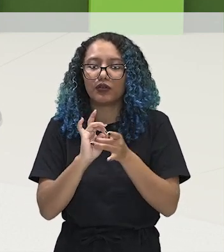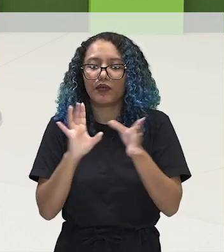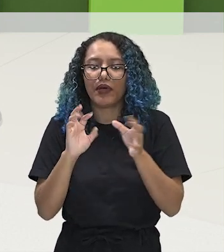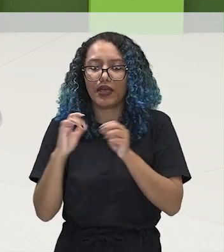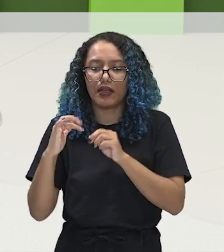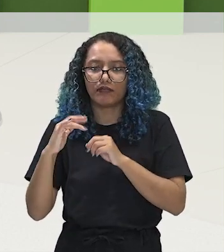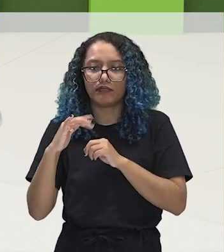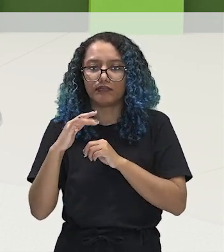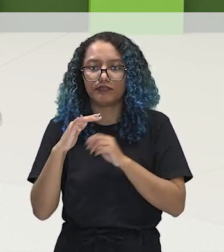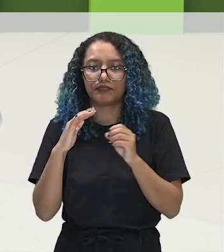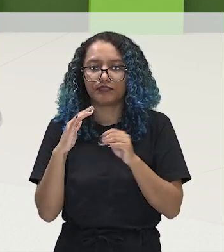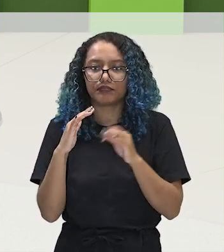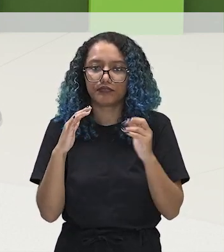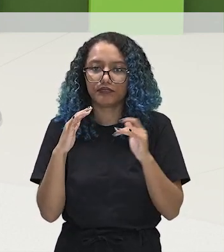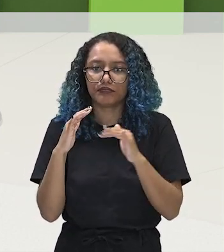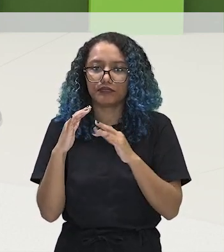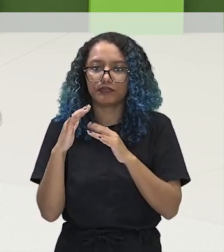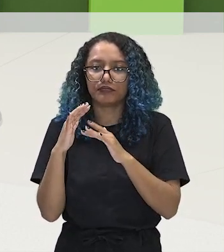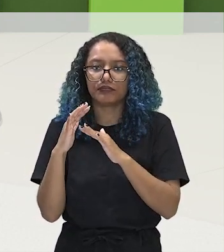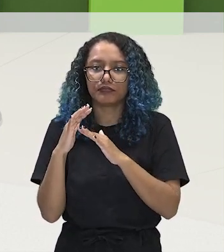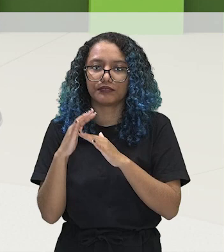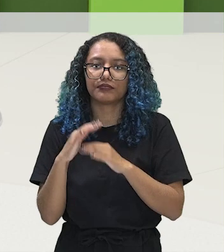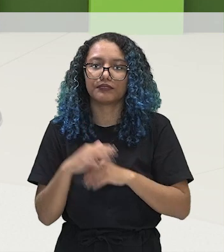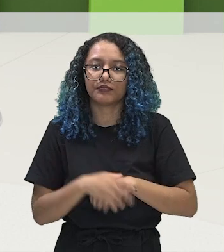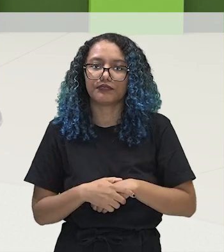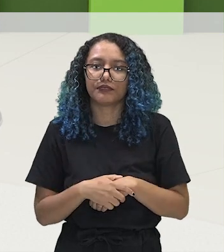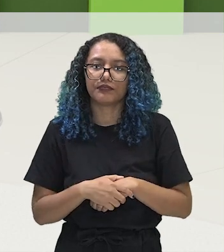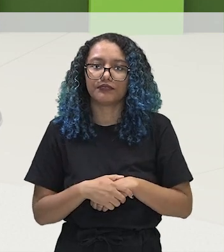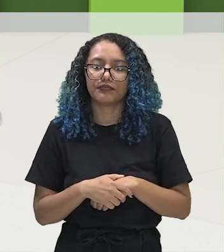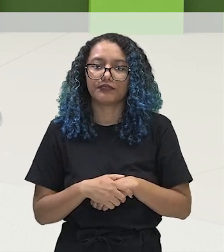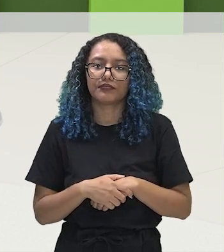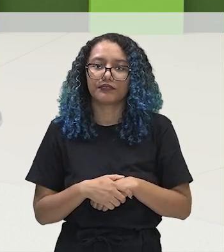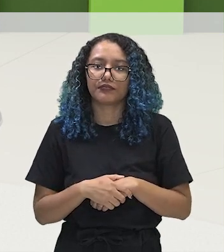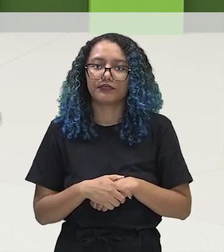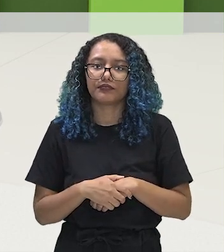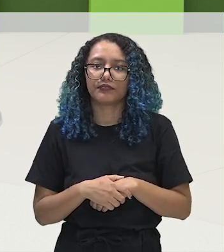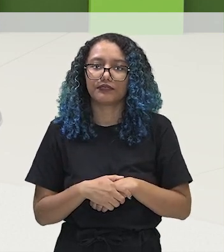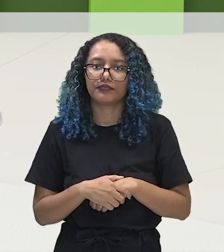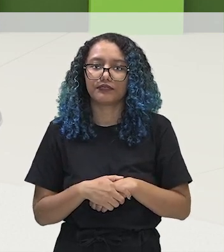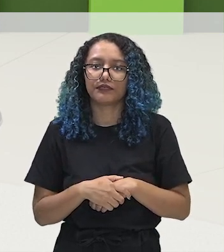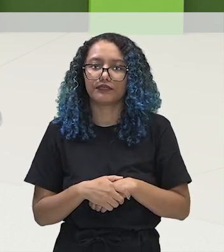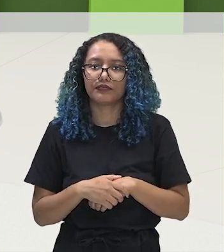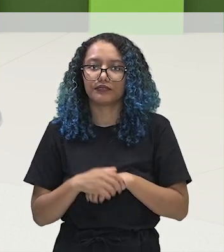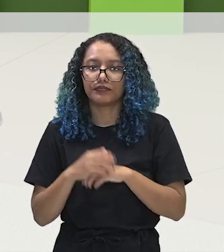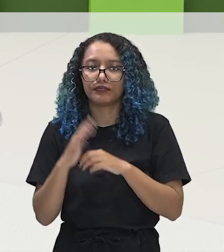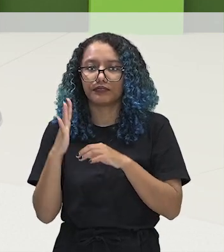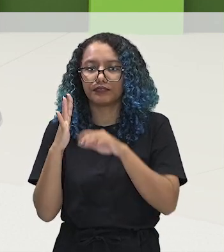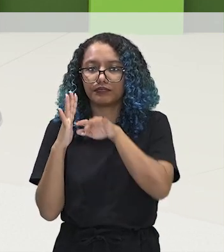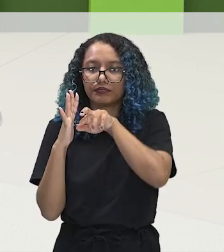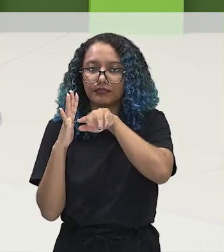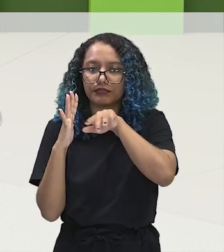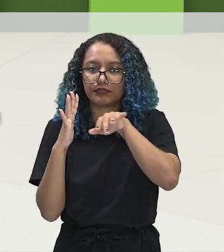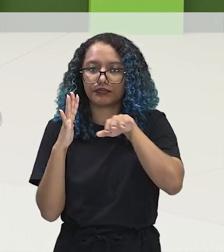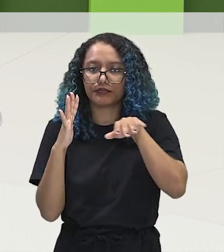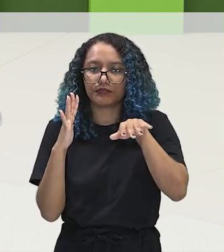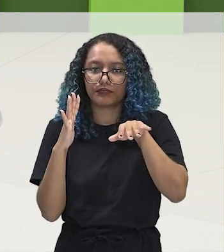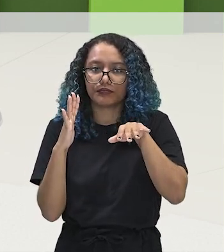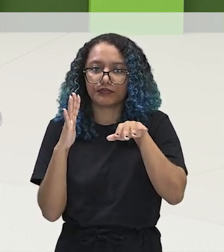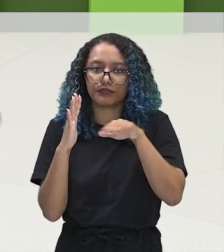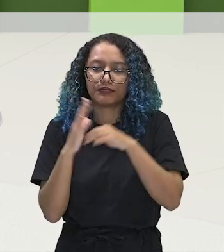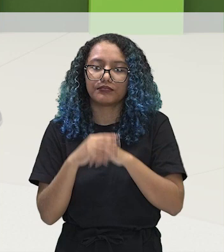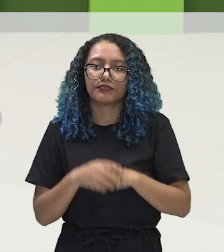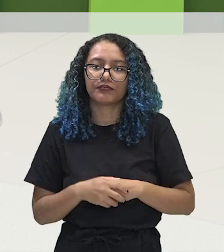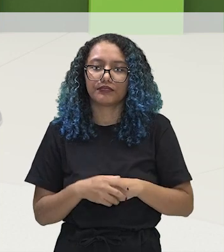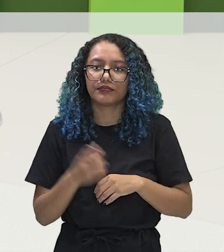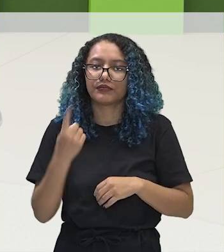uma placa. Esses elétrons, se vocês prestarem atenção nesse númerozinho aqui embaixo, tá? Aqui do lado da